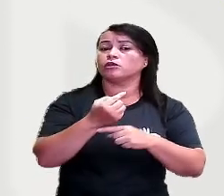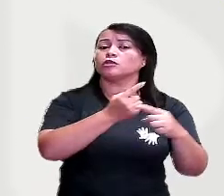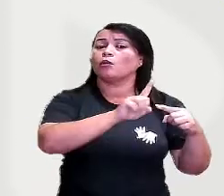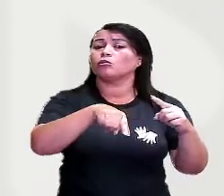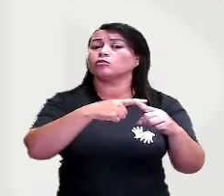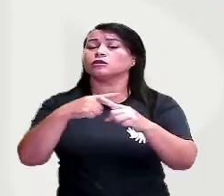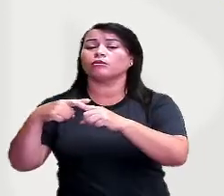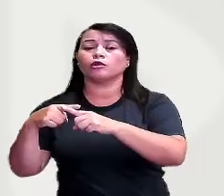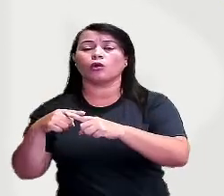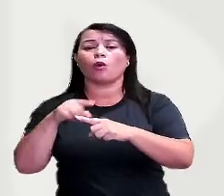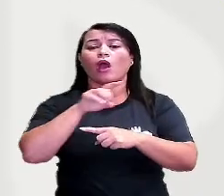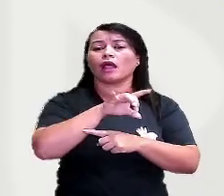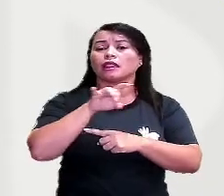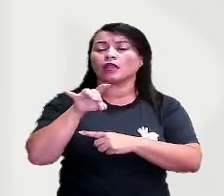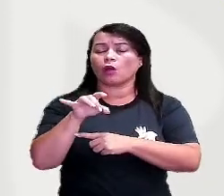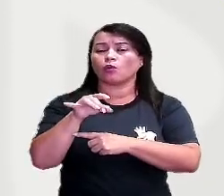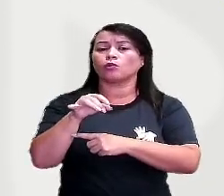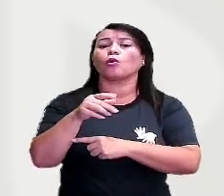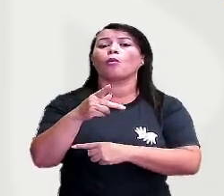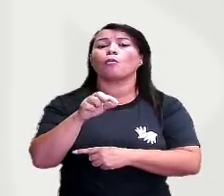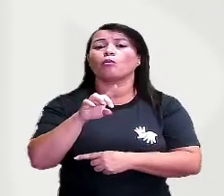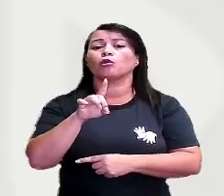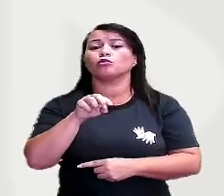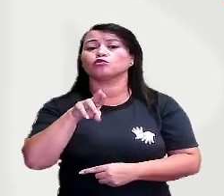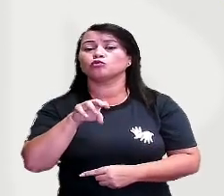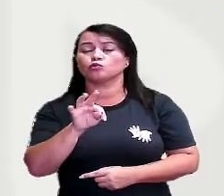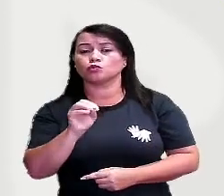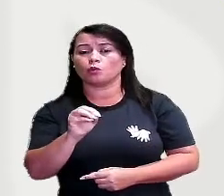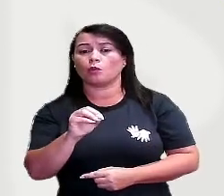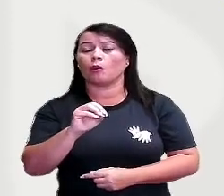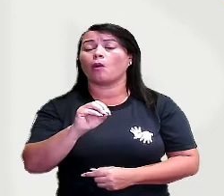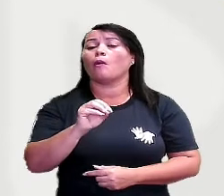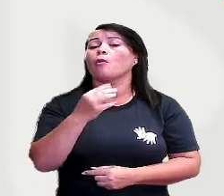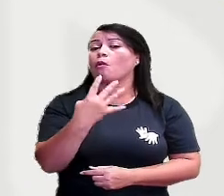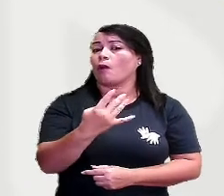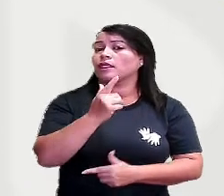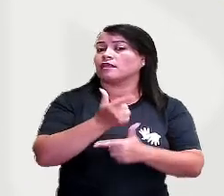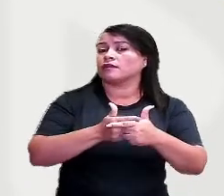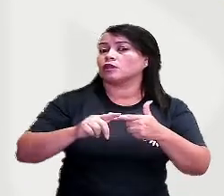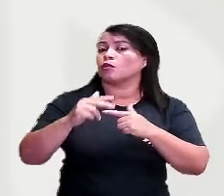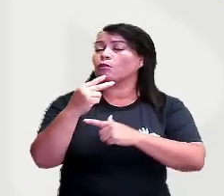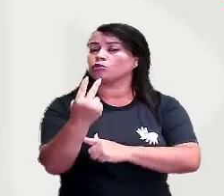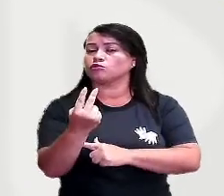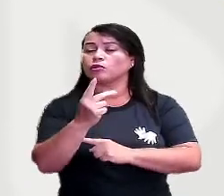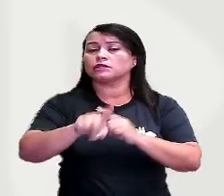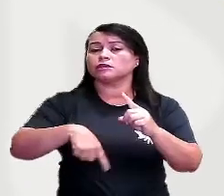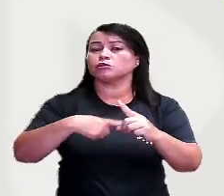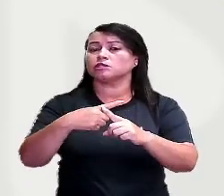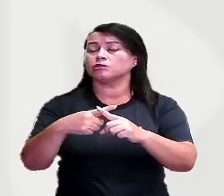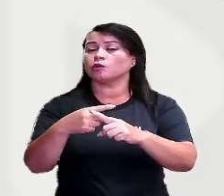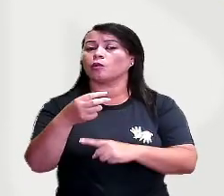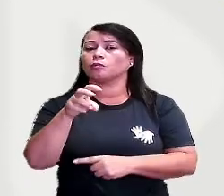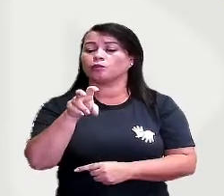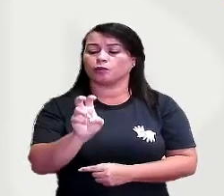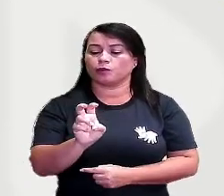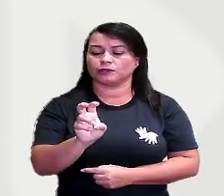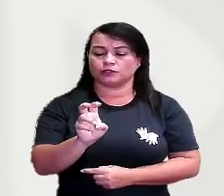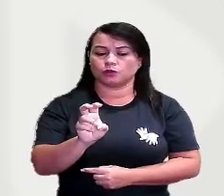o produto de cada um por 4, dividiu por 2 e multiplicou por